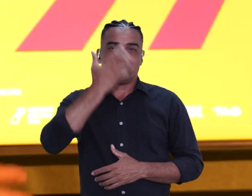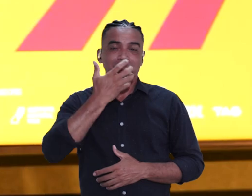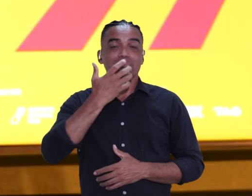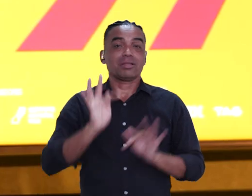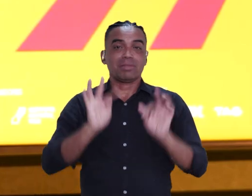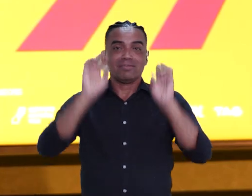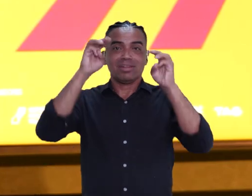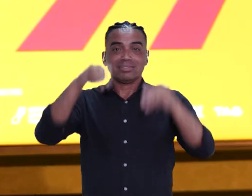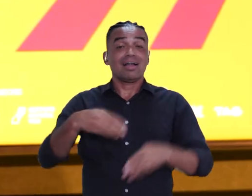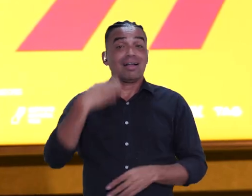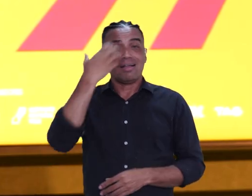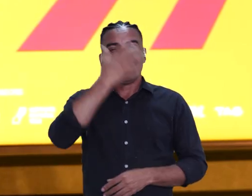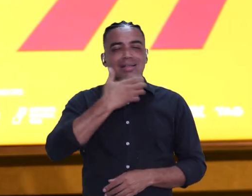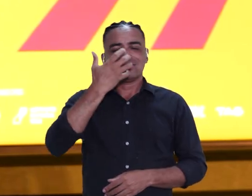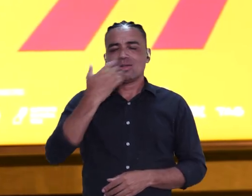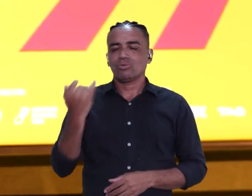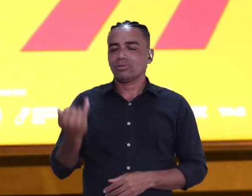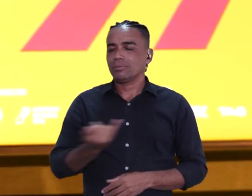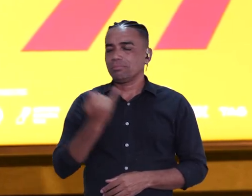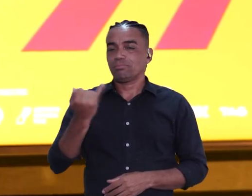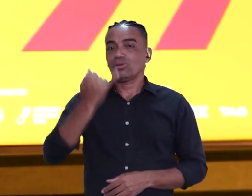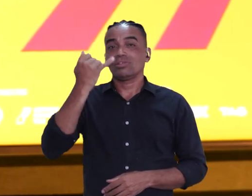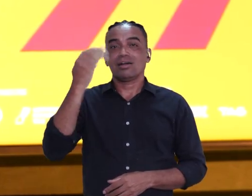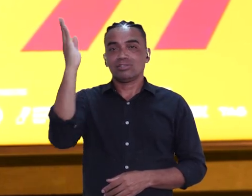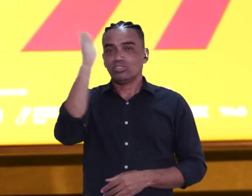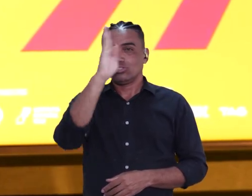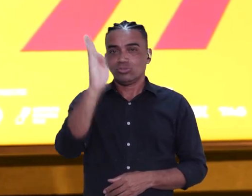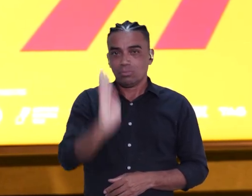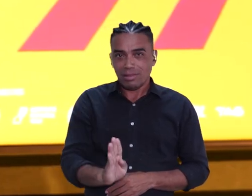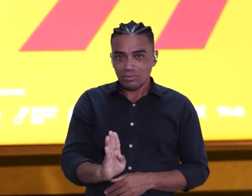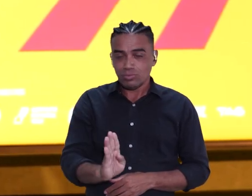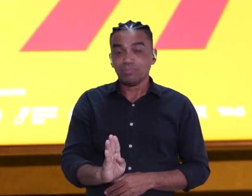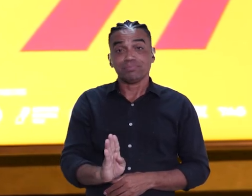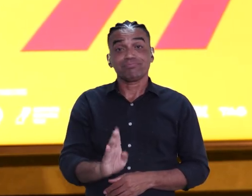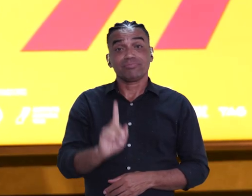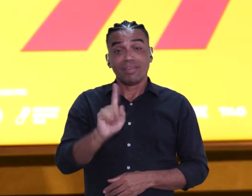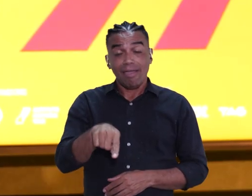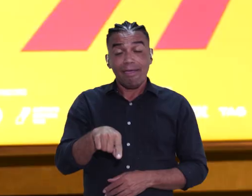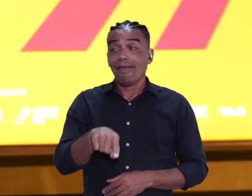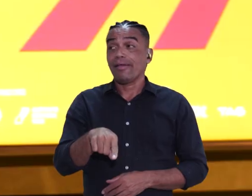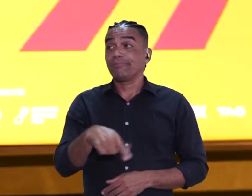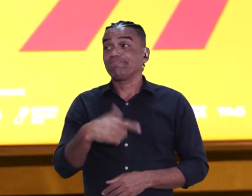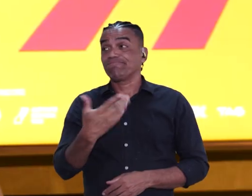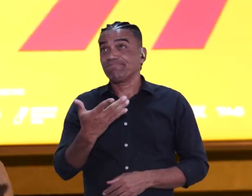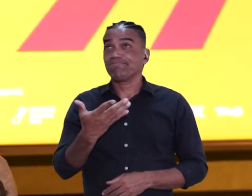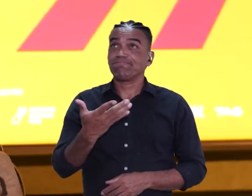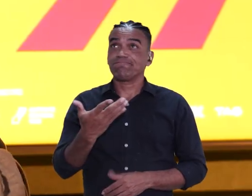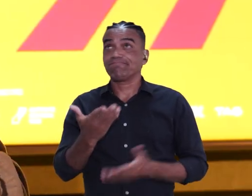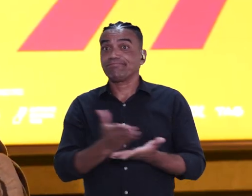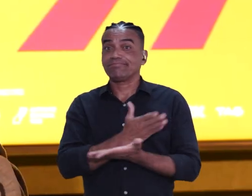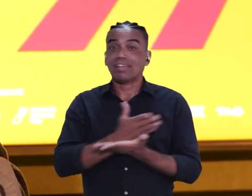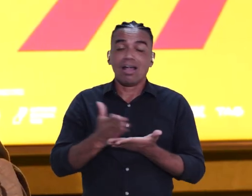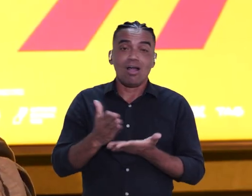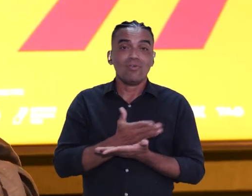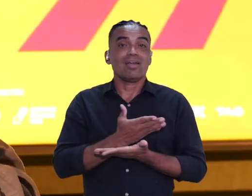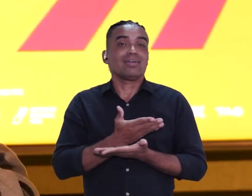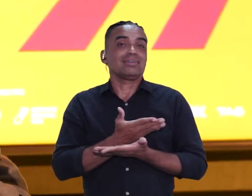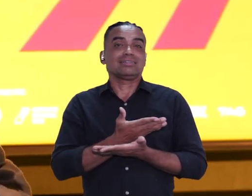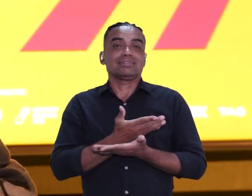gente terminar, canção é uma coisa tão importante no Brasil, e ela é, talvez, vamos dizer,